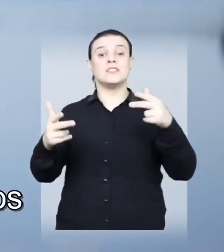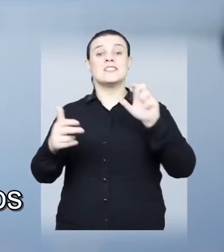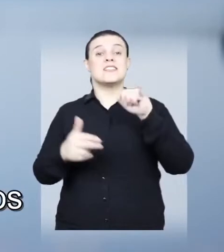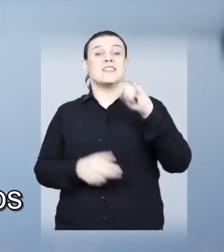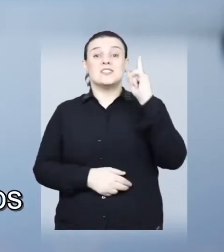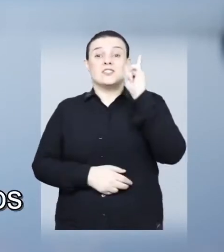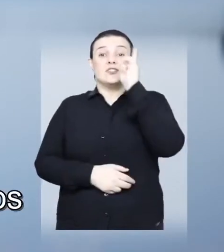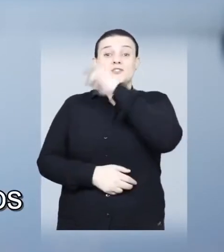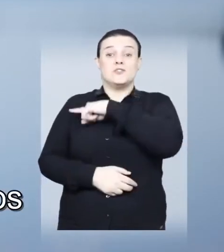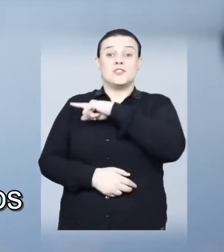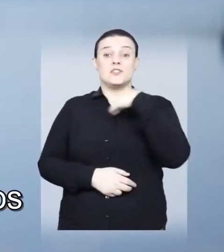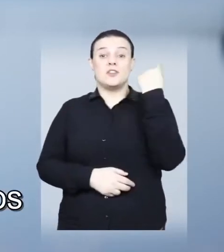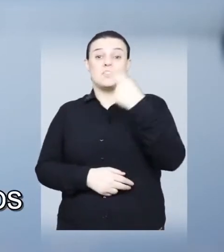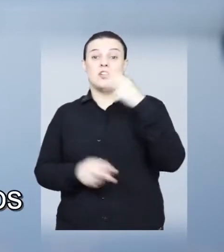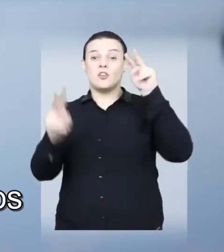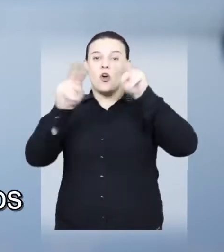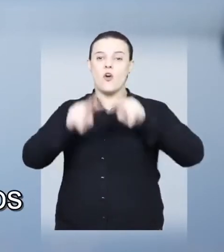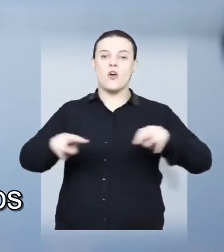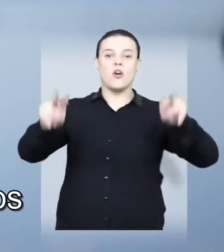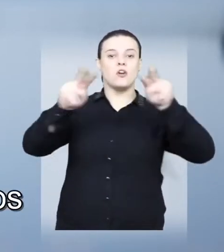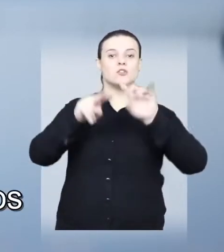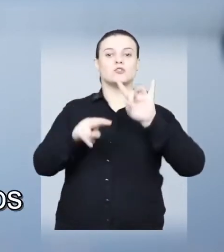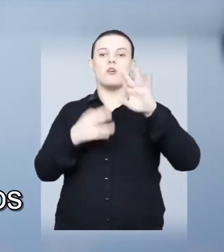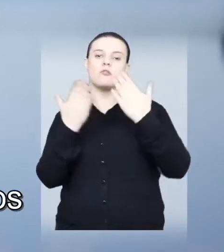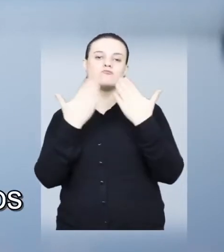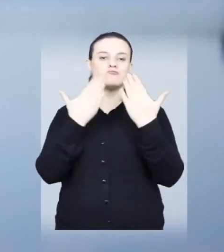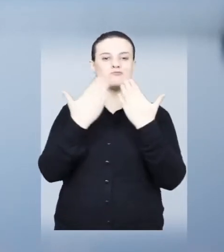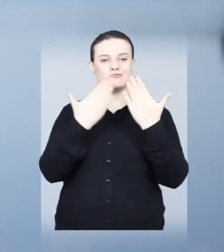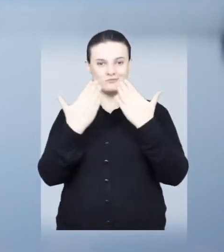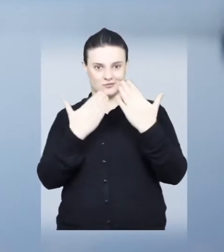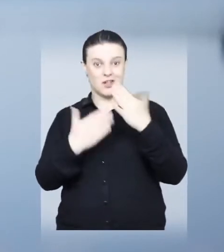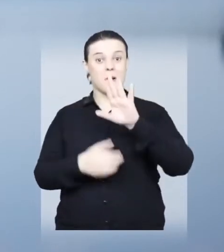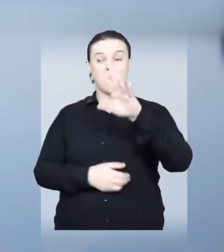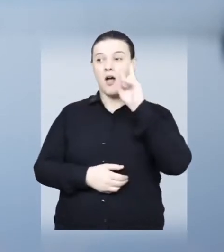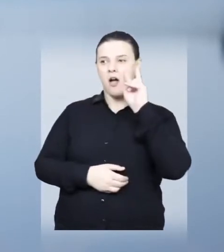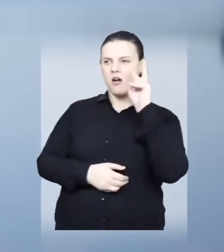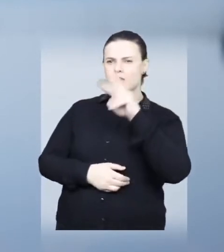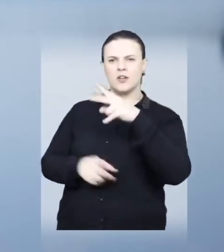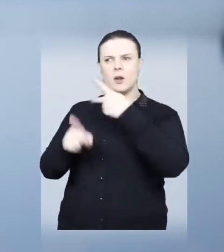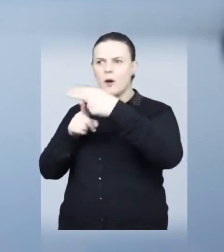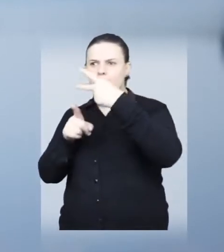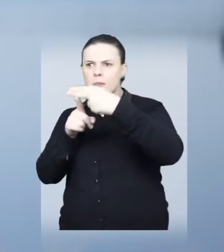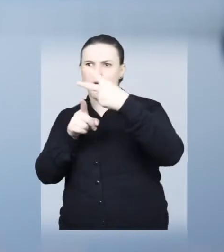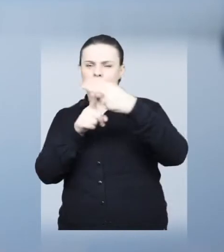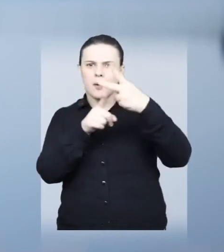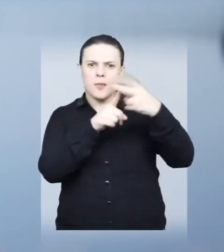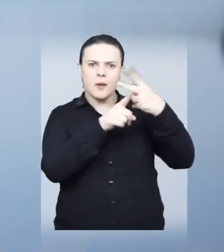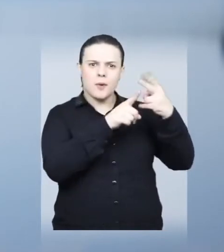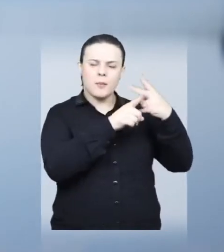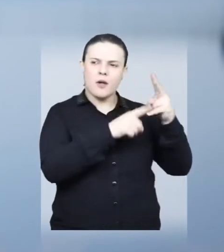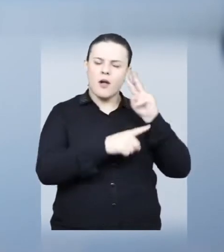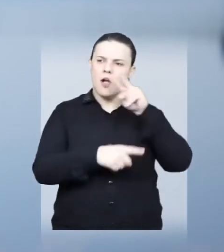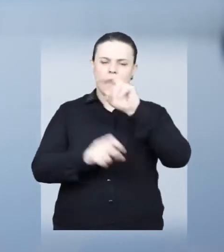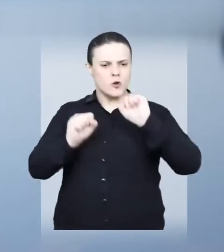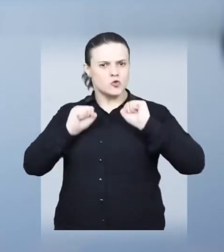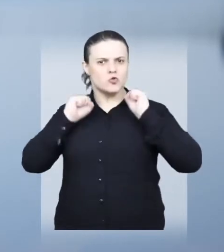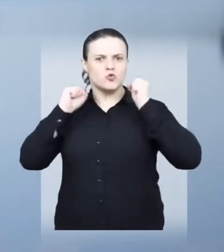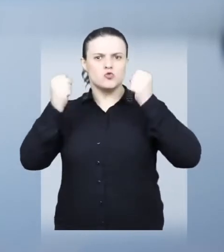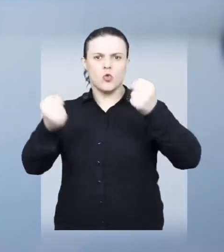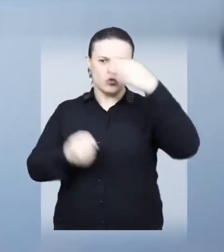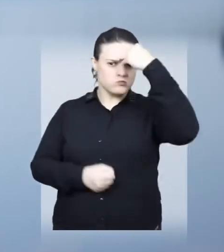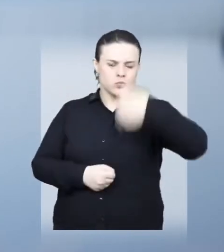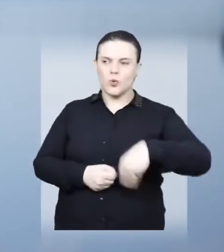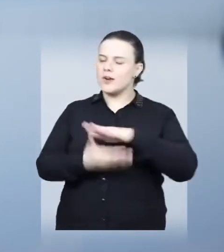seria muito difícil a gente visualizar apenas numa conversa. Mas vendo ela ganhando os torneios, as competições, a determinação dela